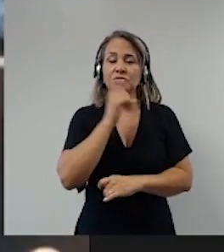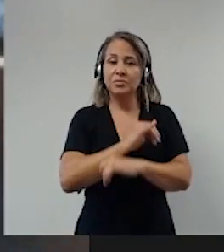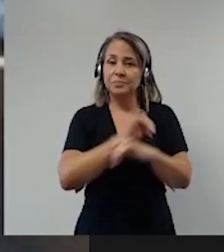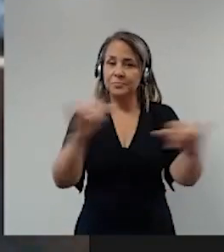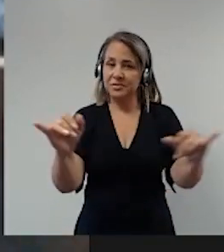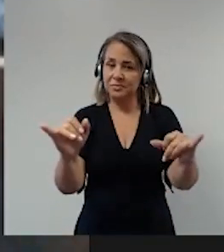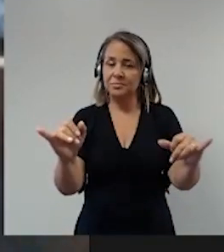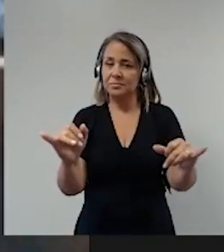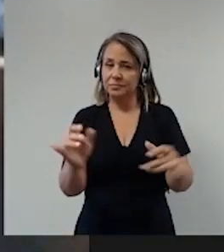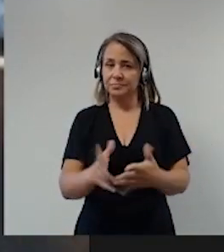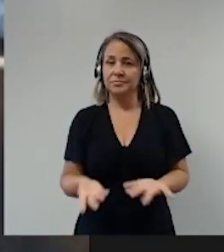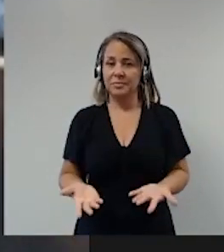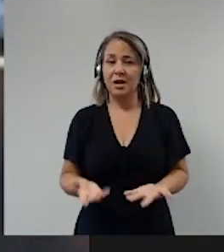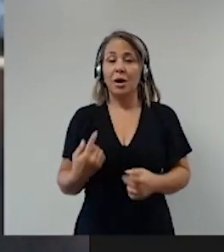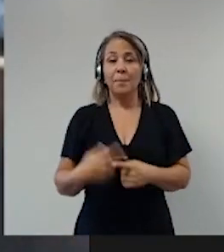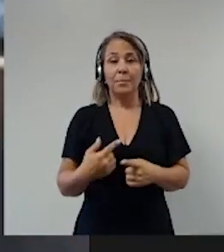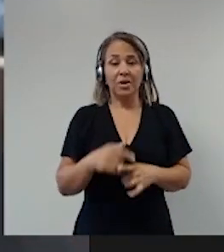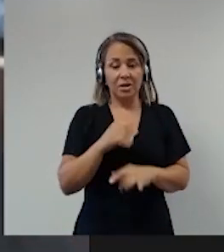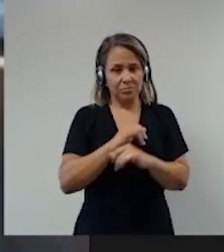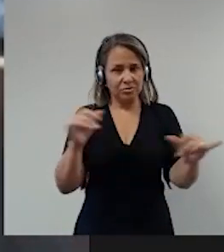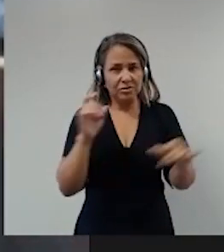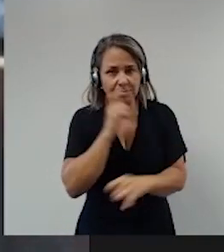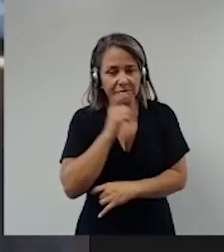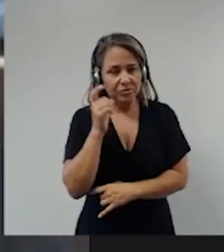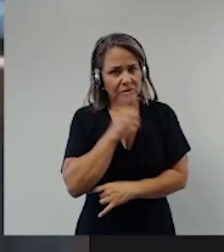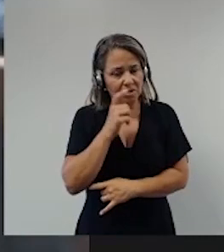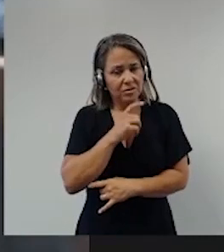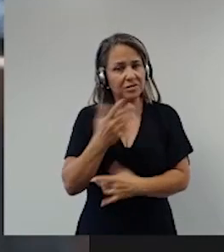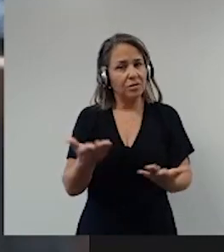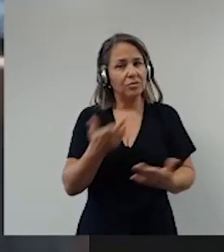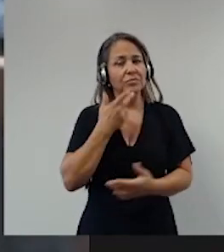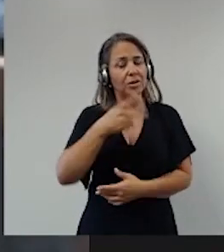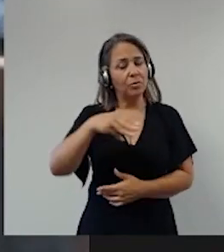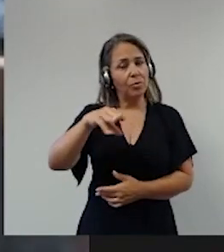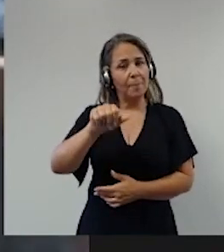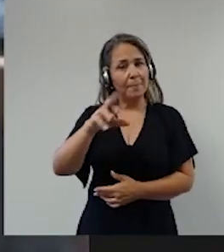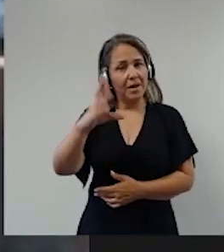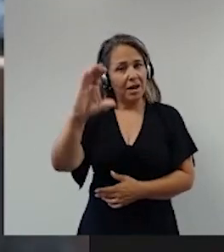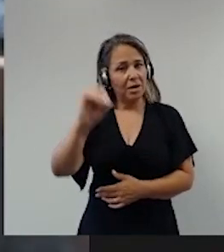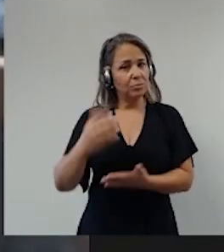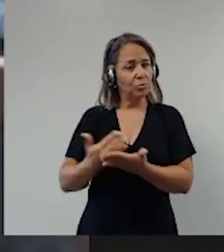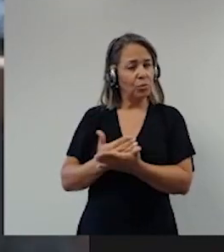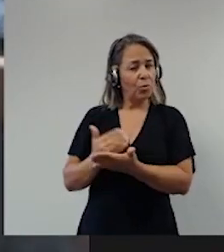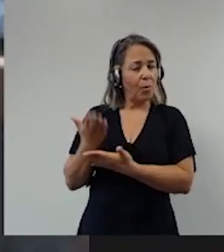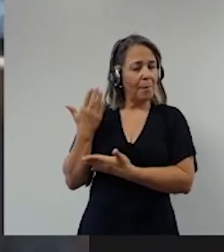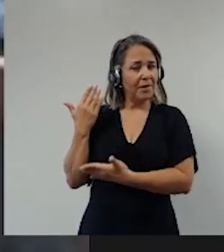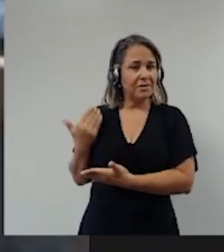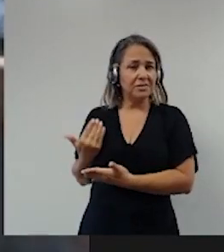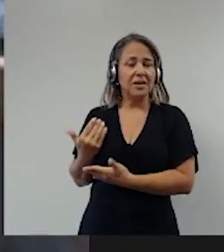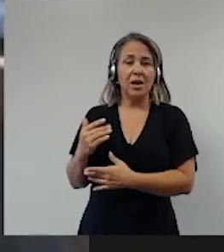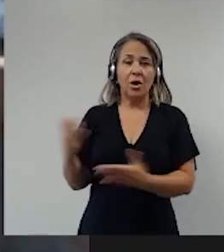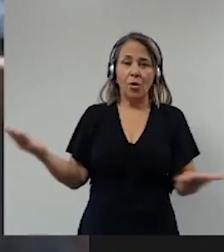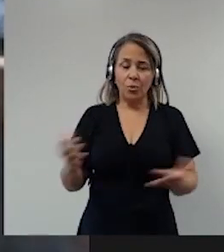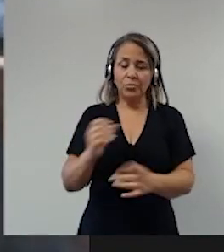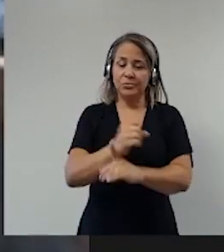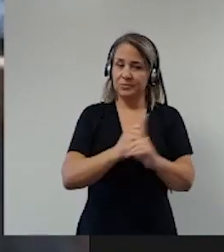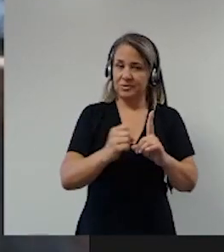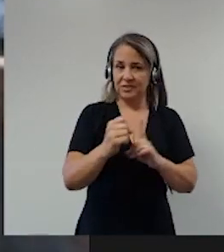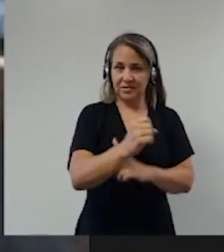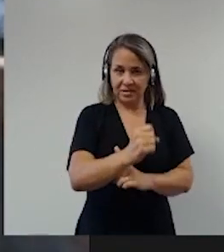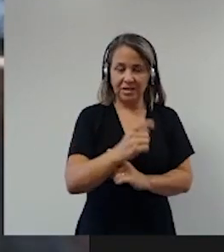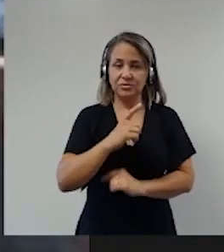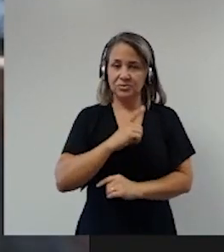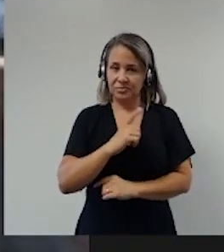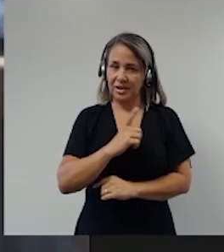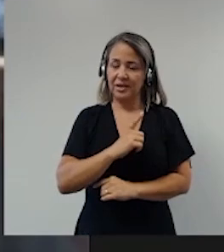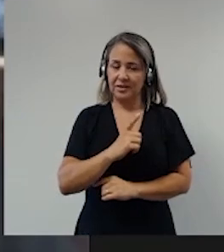fraudulentas, né? Porque as notícias mentirosas, como disse o próprio doutor Marcos lá no início, a sociedade hoje, ela tem, de